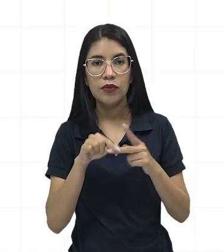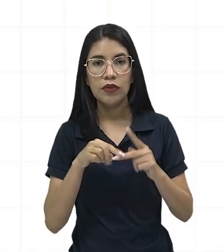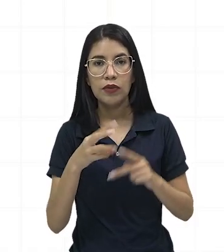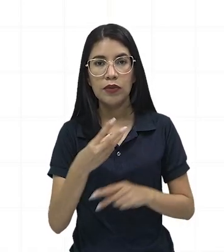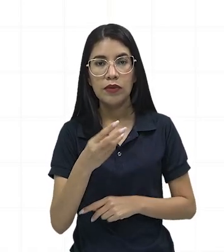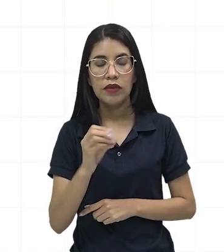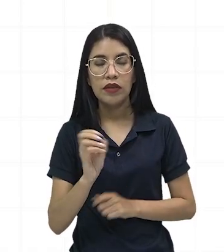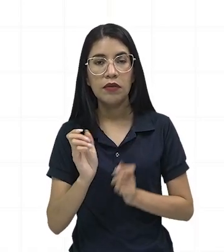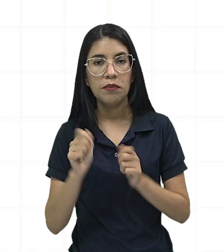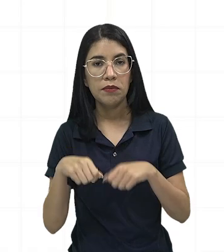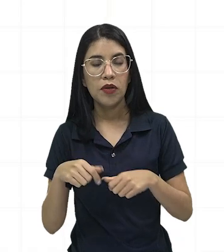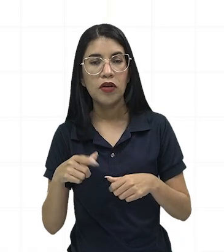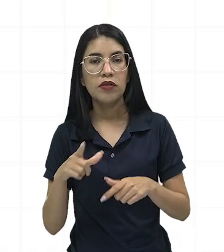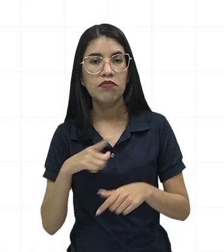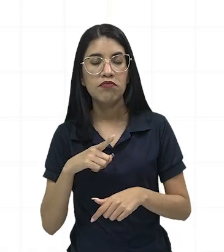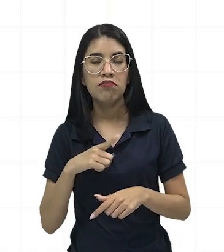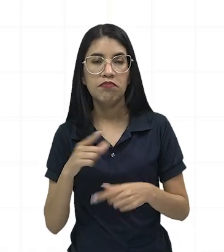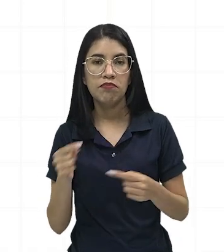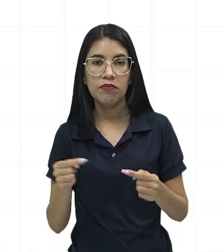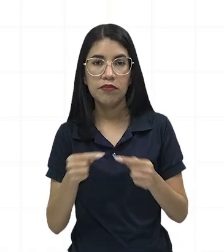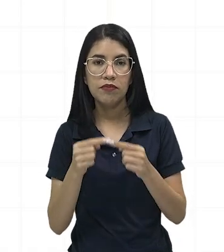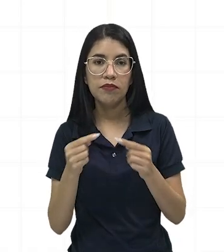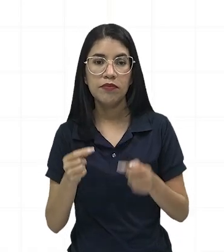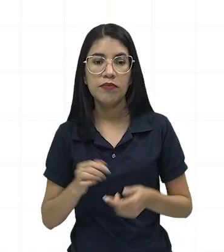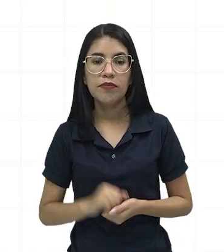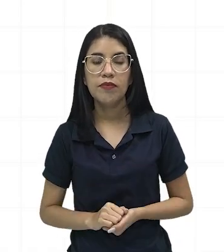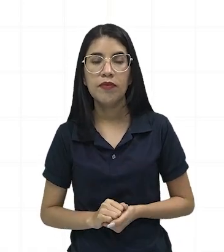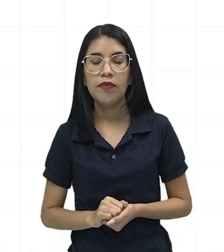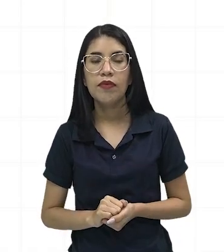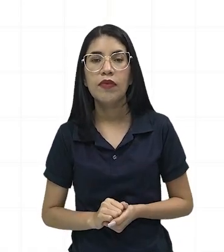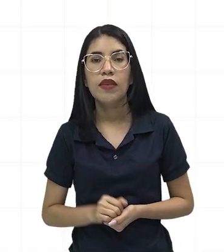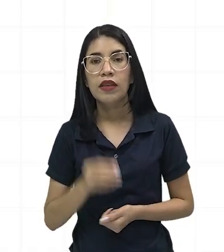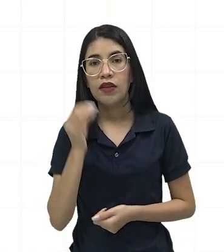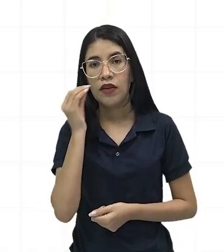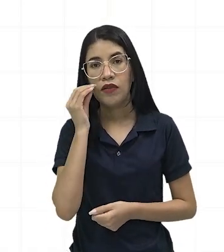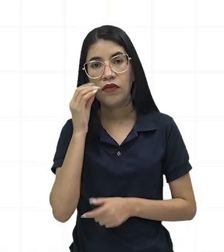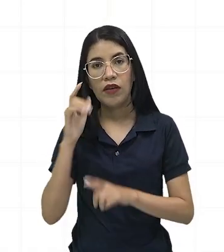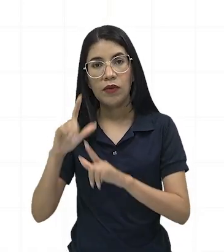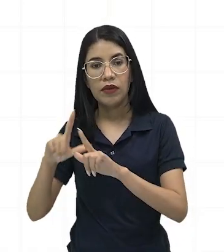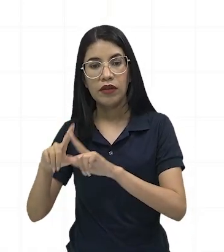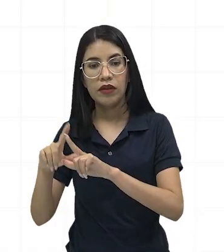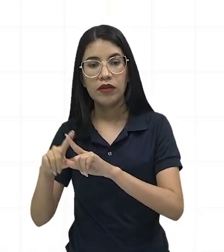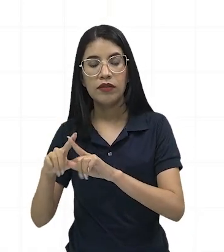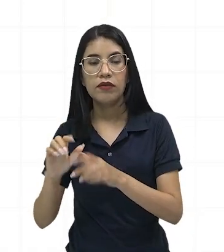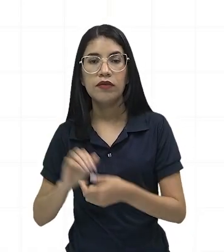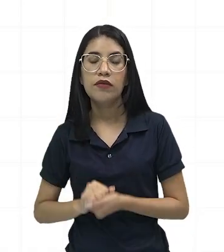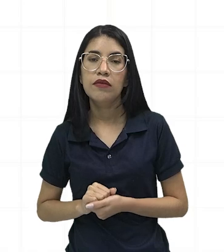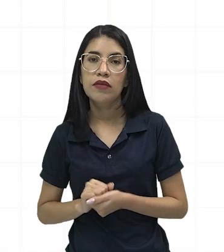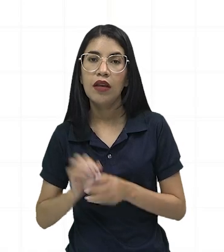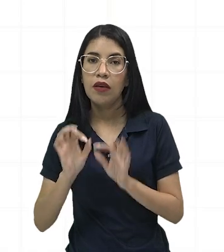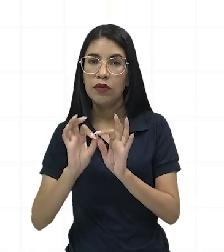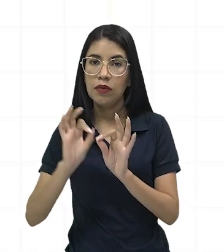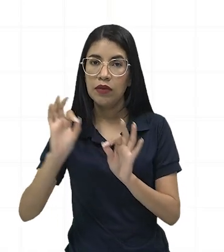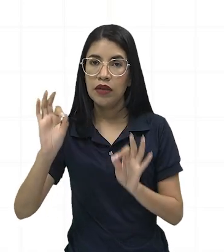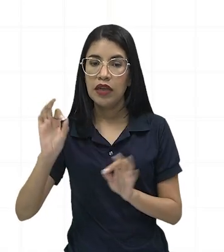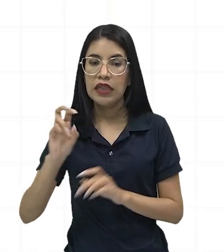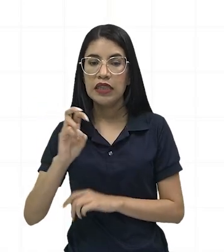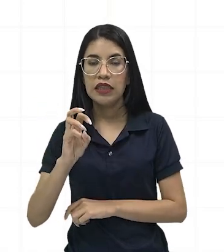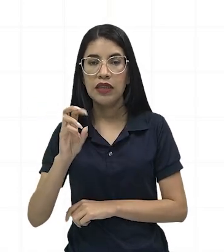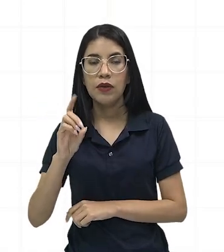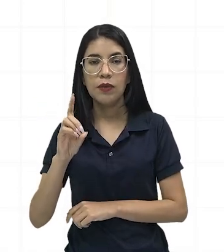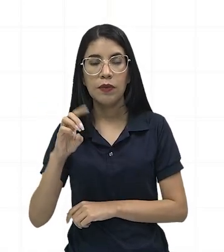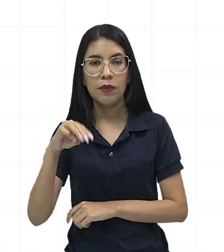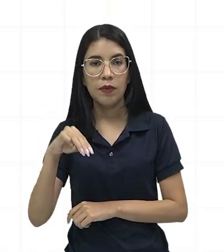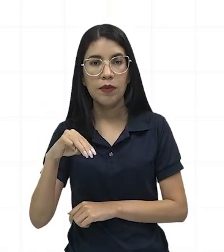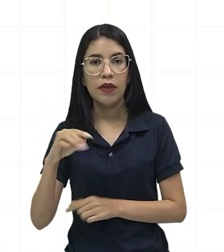ter esse caso aqui de congruência. Então, vamos verificar. Ó. Temos esse lado. É